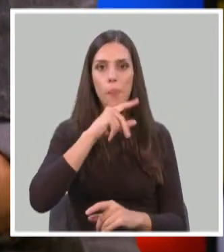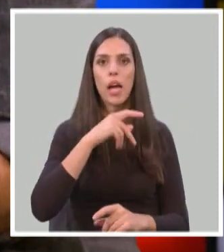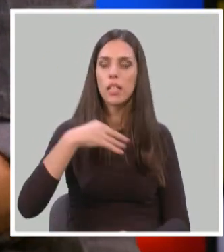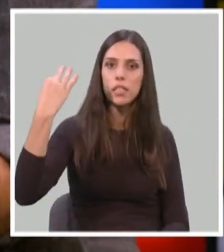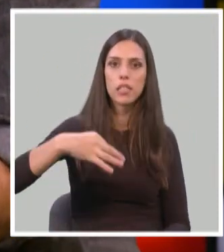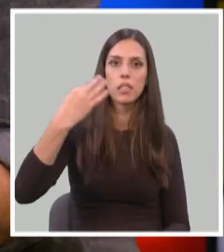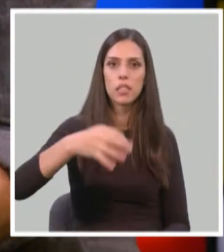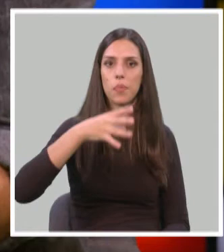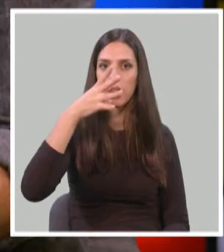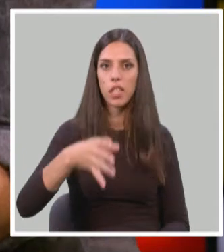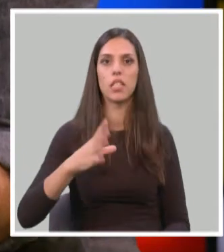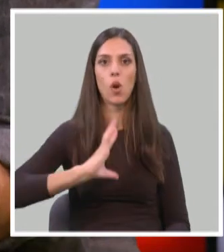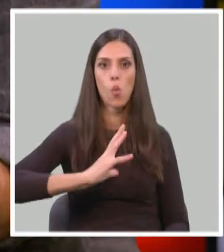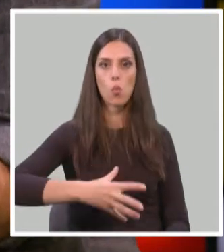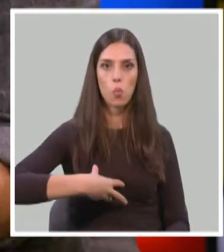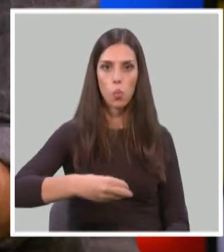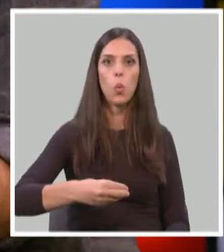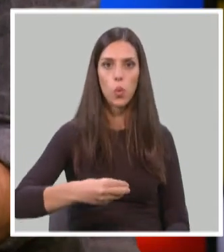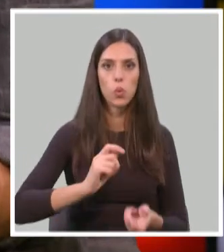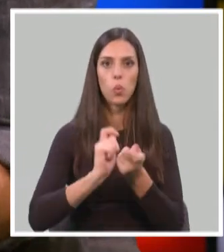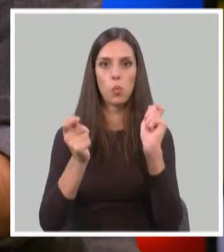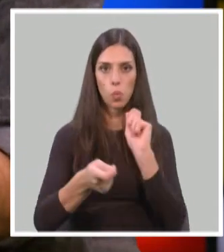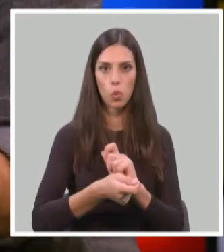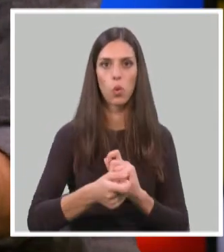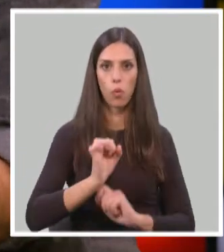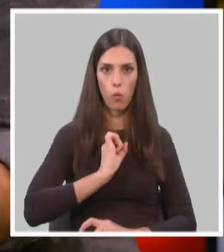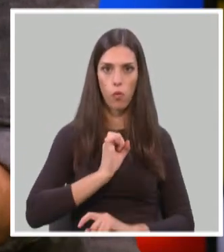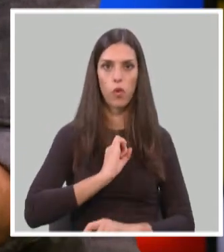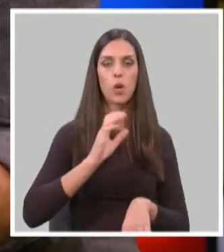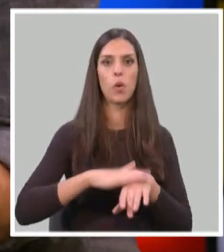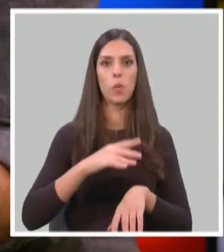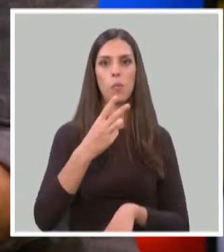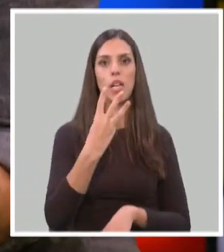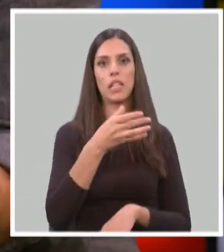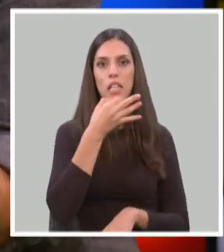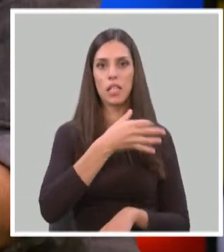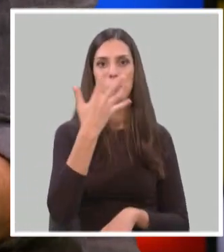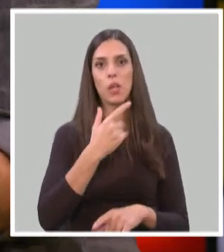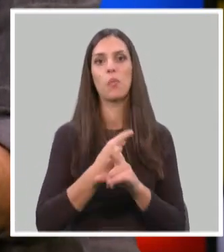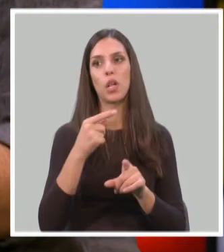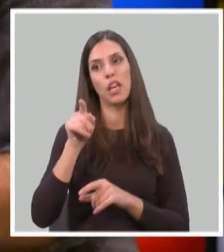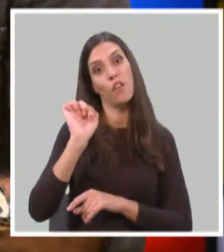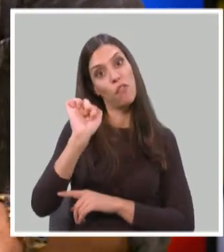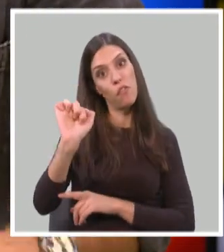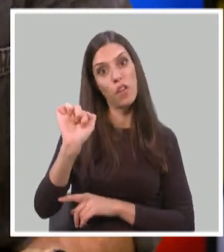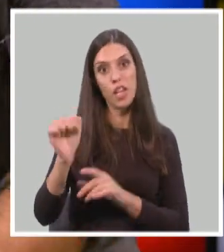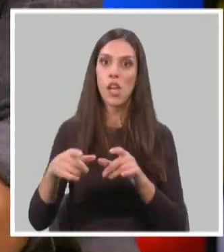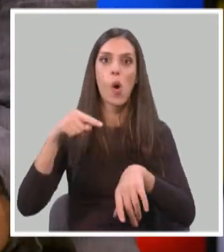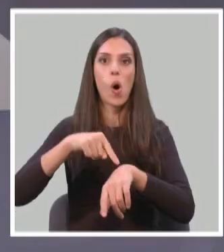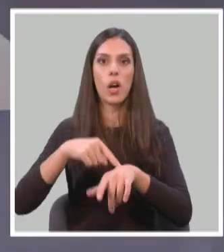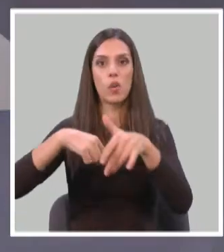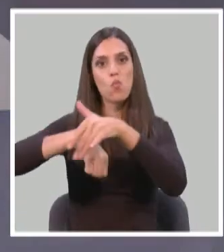dizia desde sempre. O meu mundo mudou a partir das 3 da manhã porque foi a hora que a miúda nasceu. Achei piada. Achei